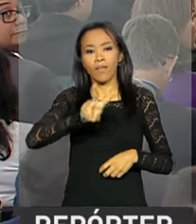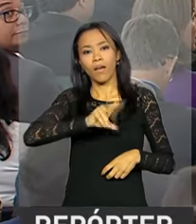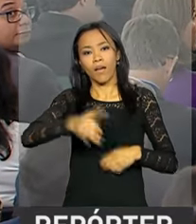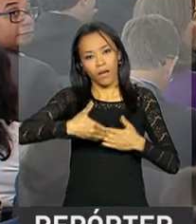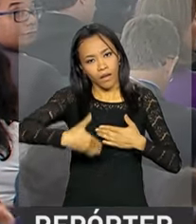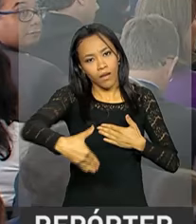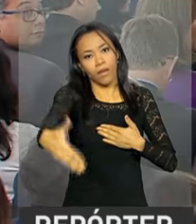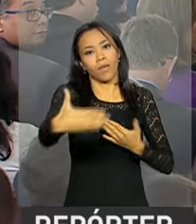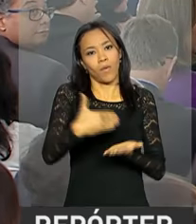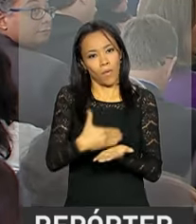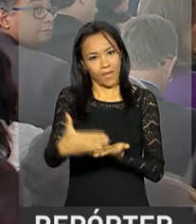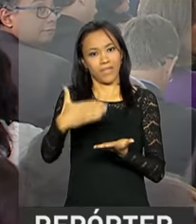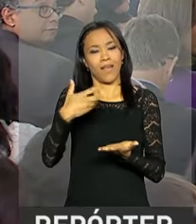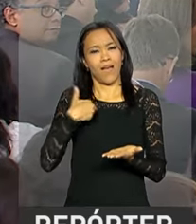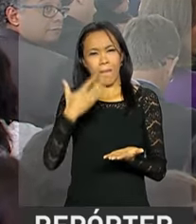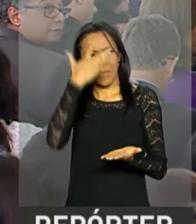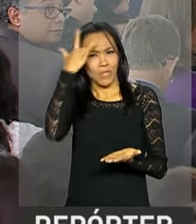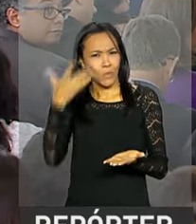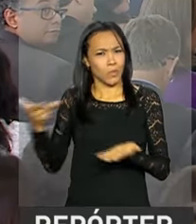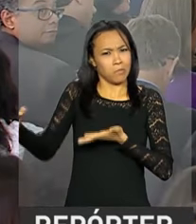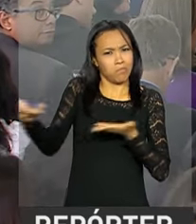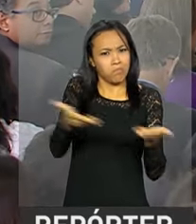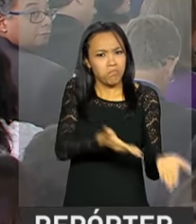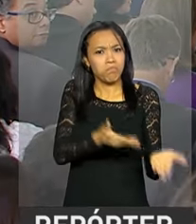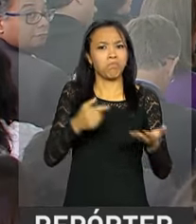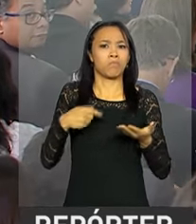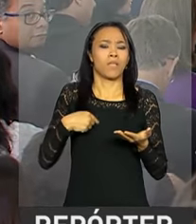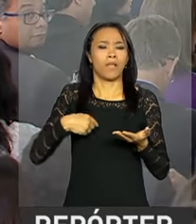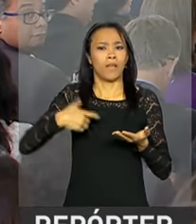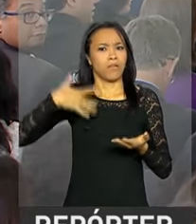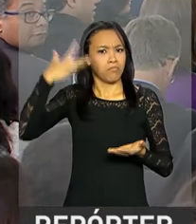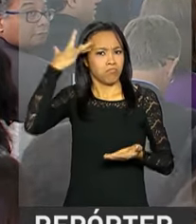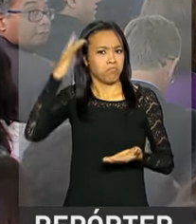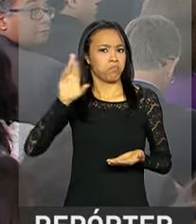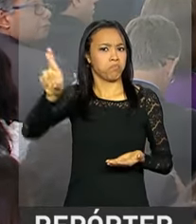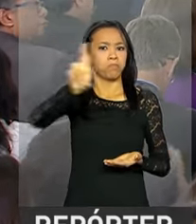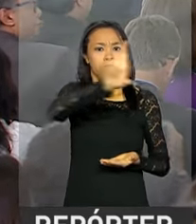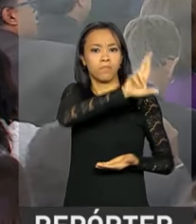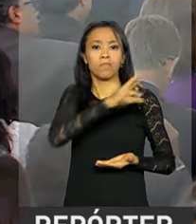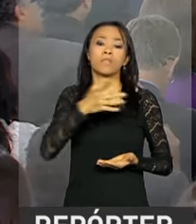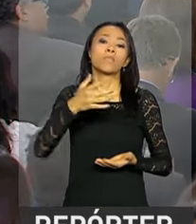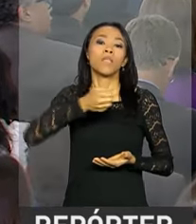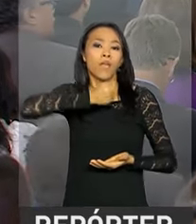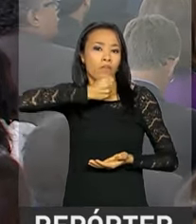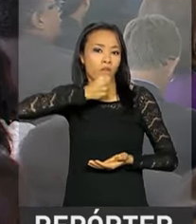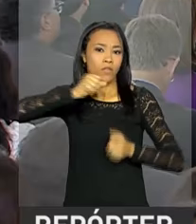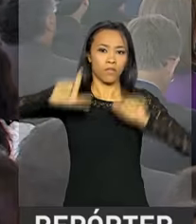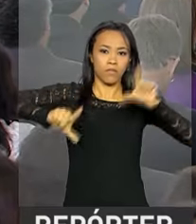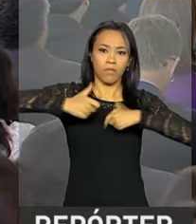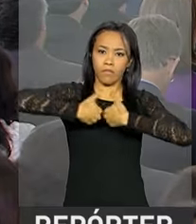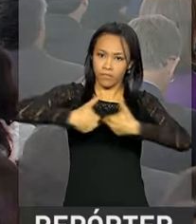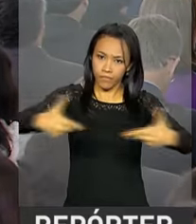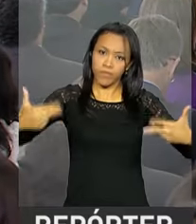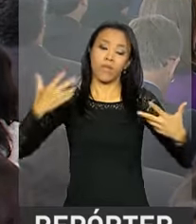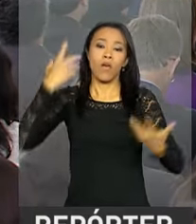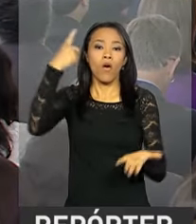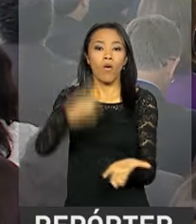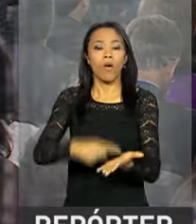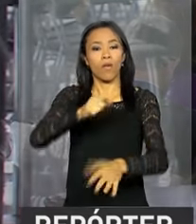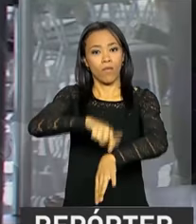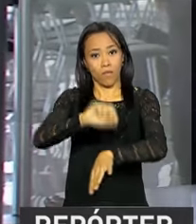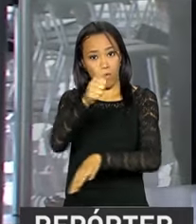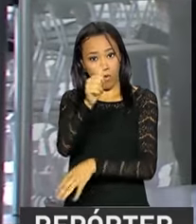essa cerimônia, muitos convidados, autoridades, imprensa já chegaram por aqui. Essa cerimônia está marcada para as 11 horas da